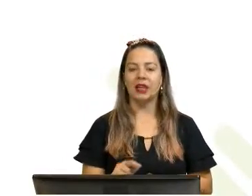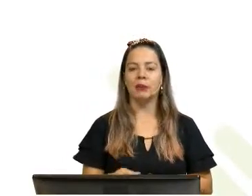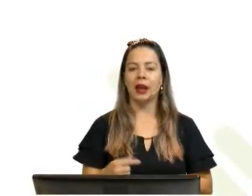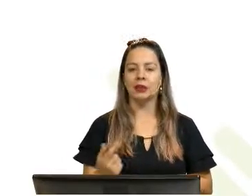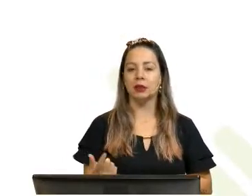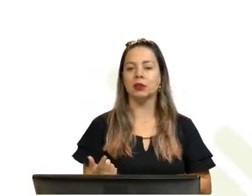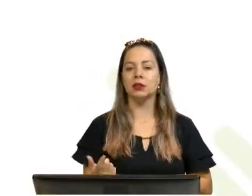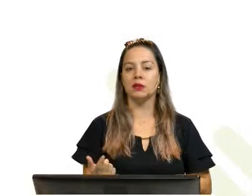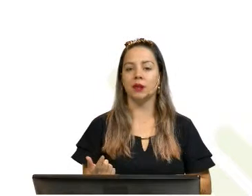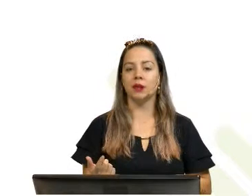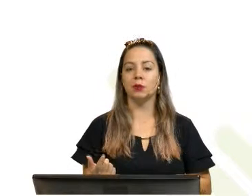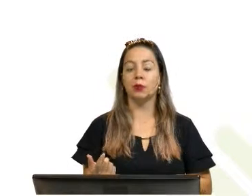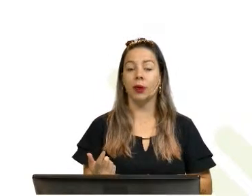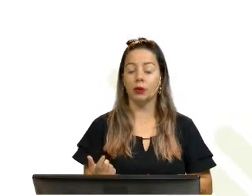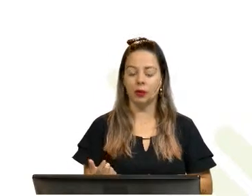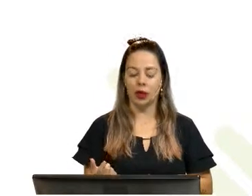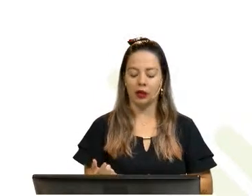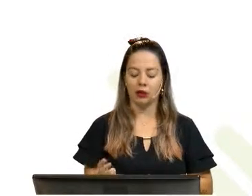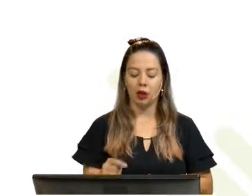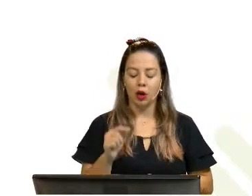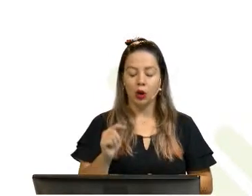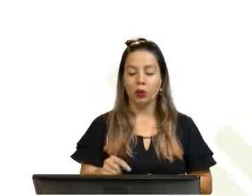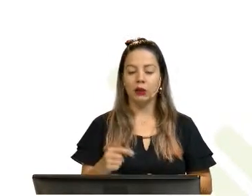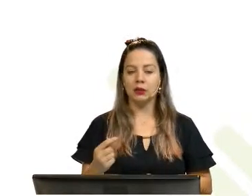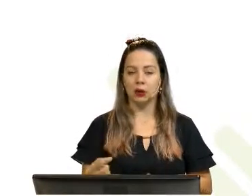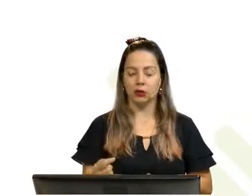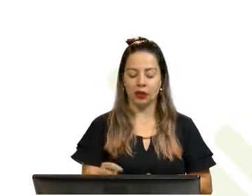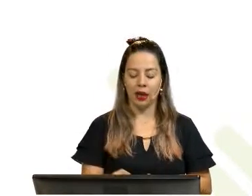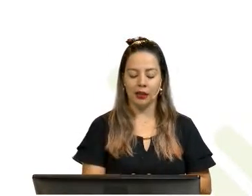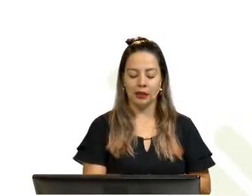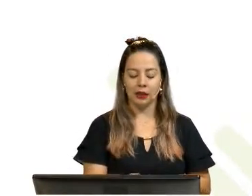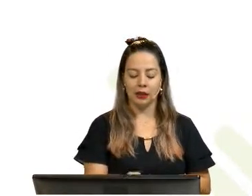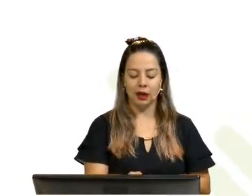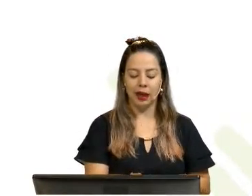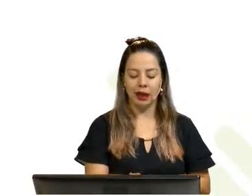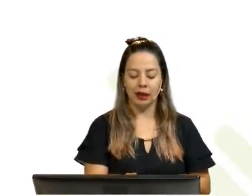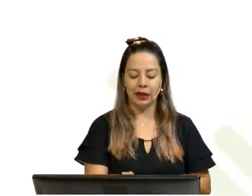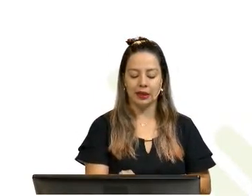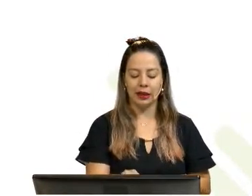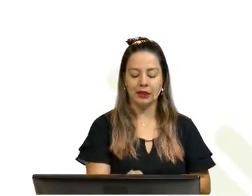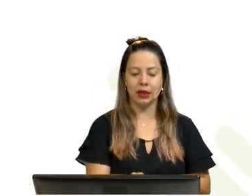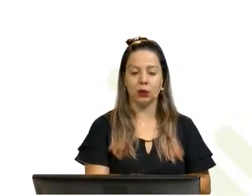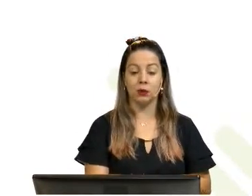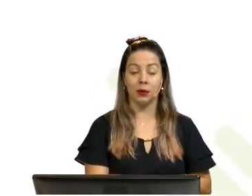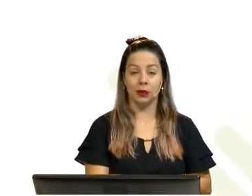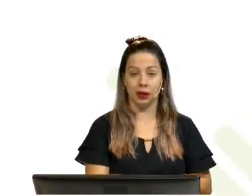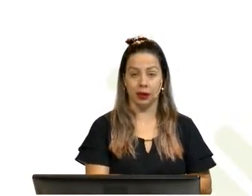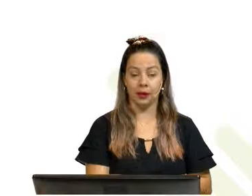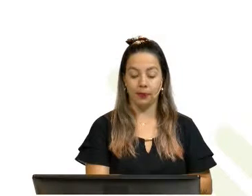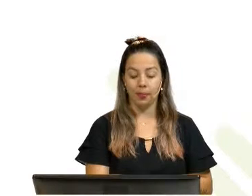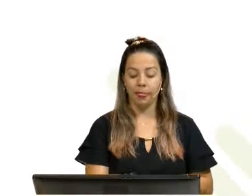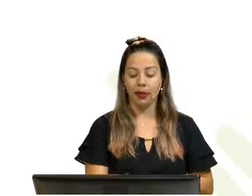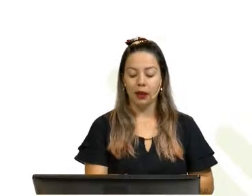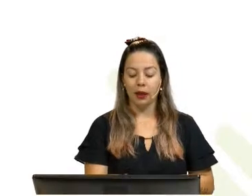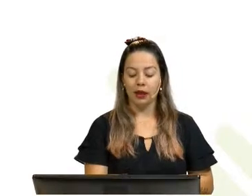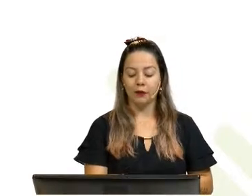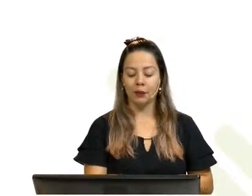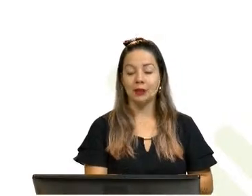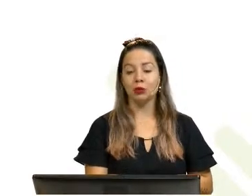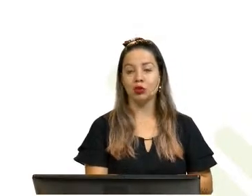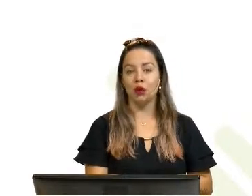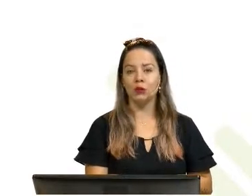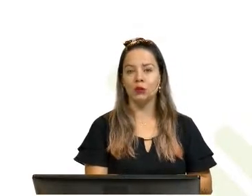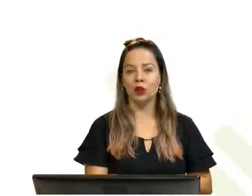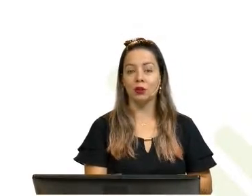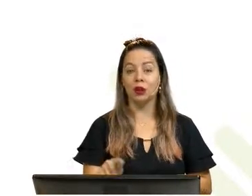ea liberação desses vírus para o meio ambiente quando isso acontece em análise da célula hospedeira ea